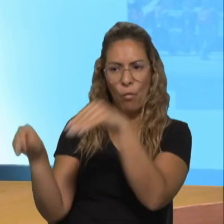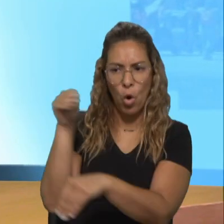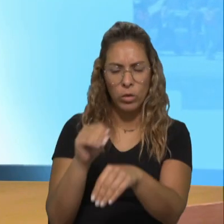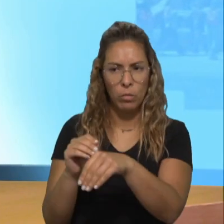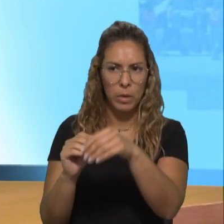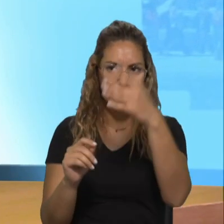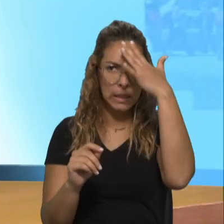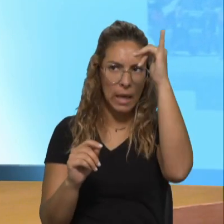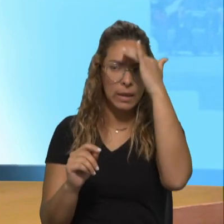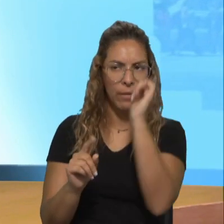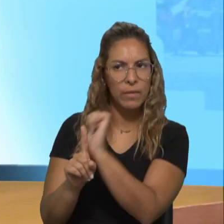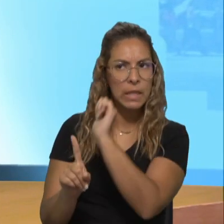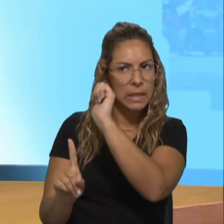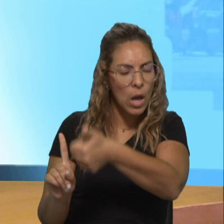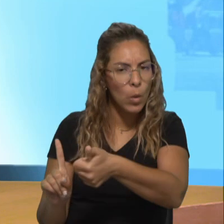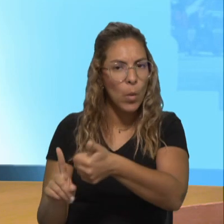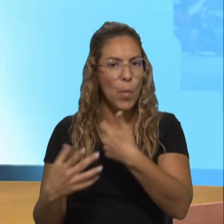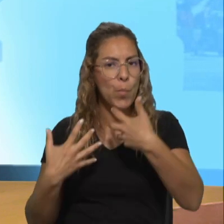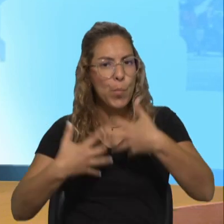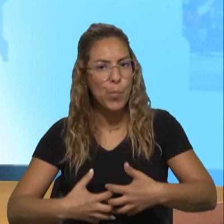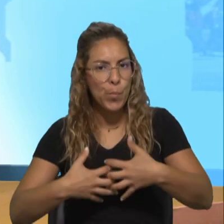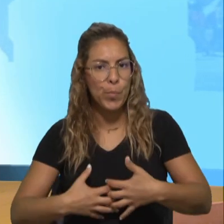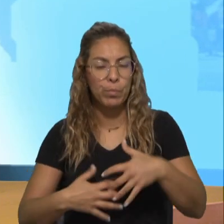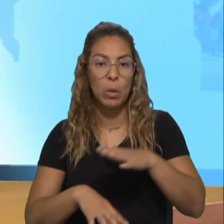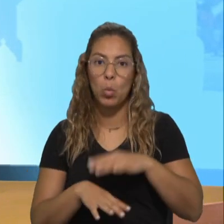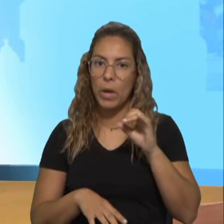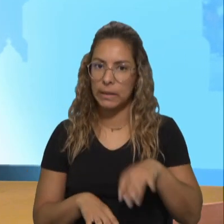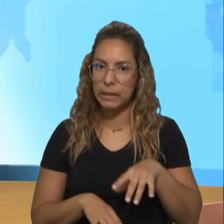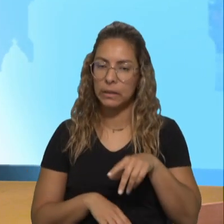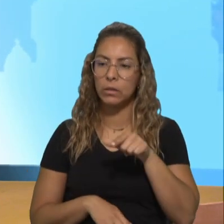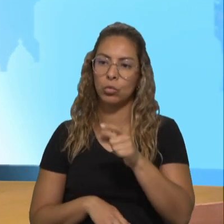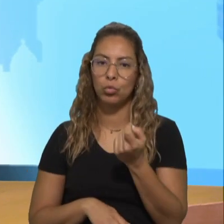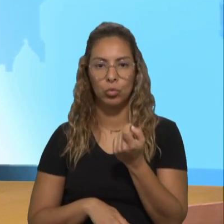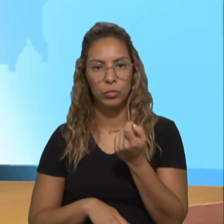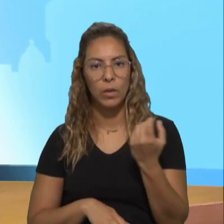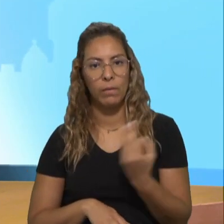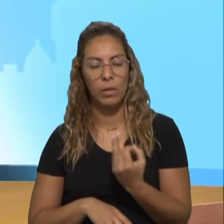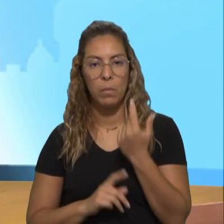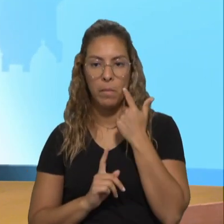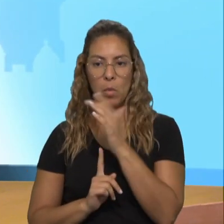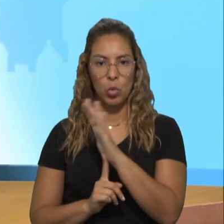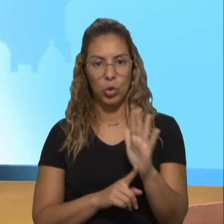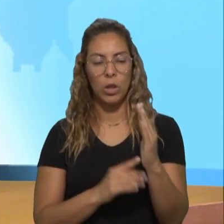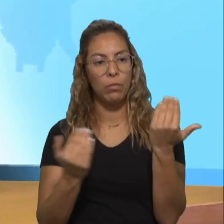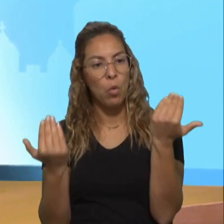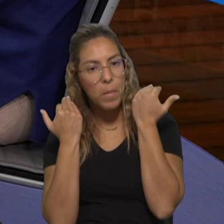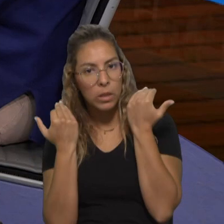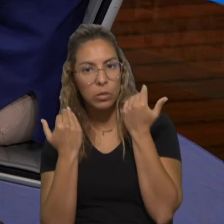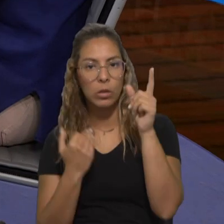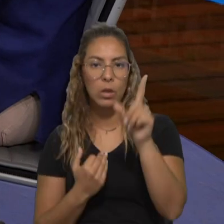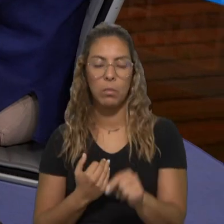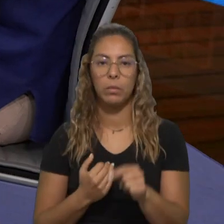ideais certos? Portanto, dar primazia exatamente à informação e à busca